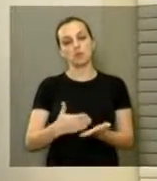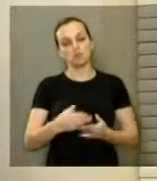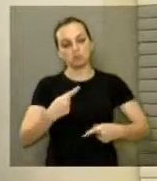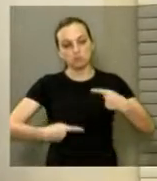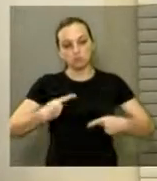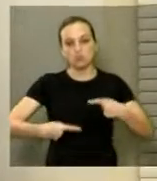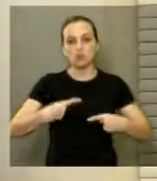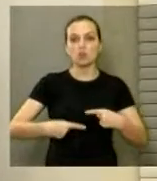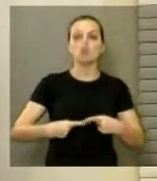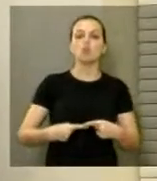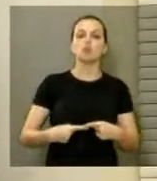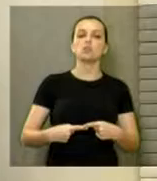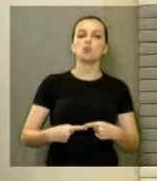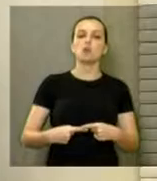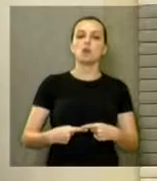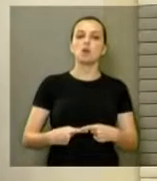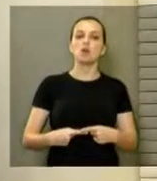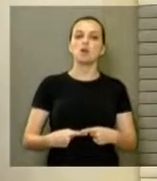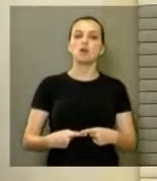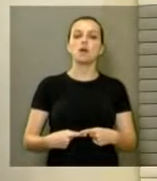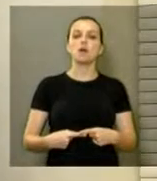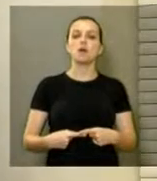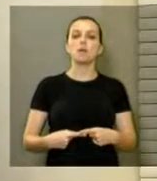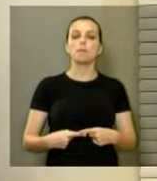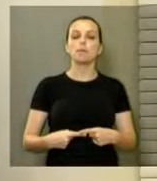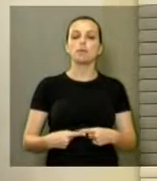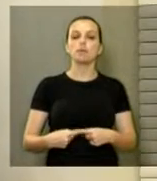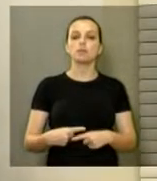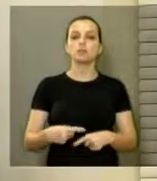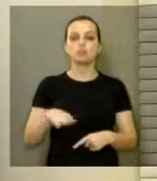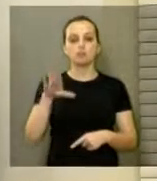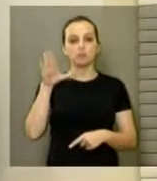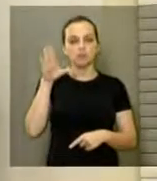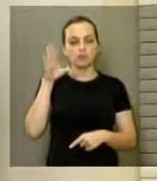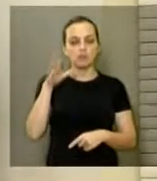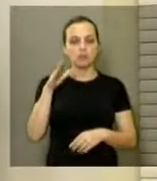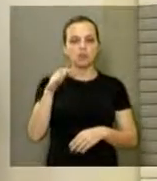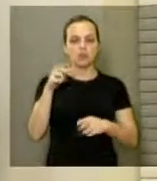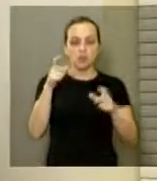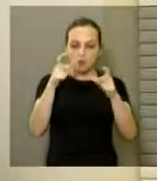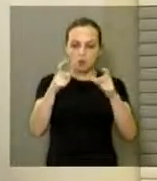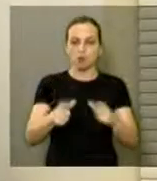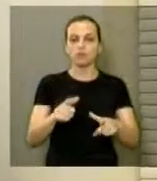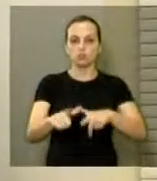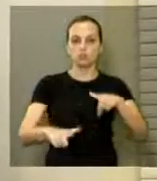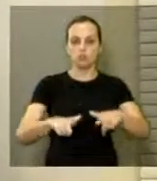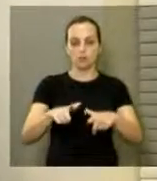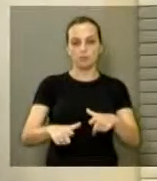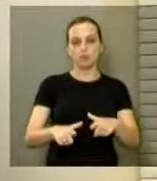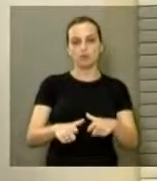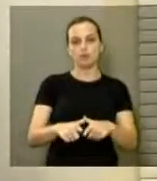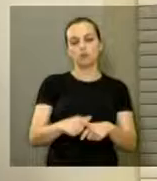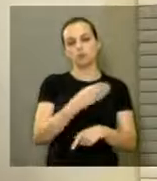sobre cargos no governo municipal. Sabidamente, tanto